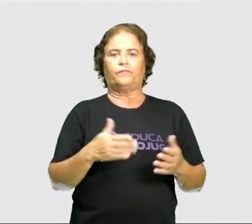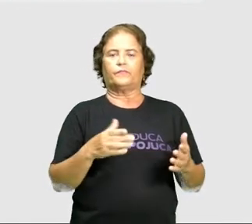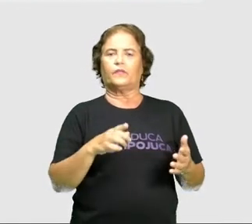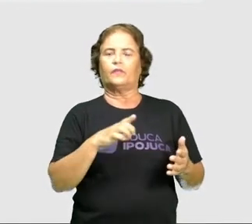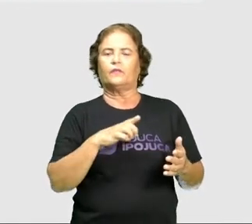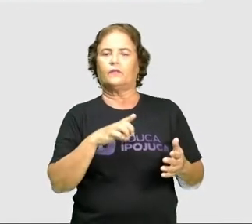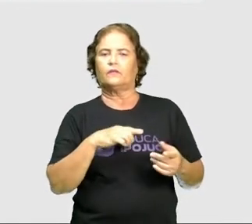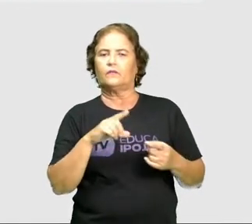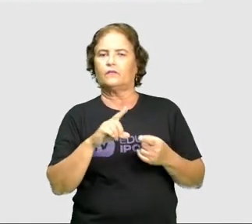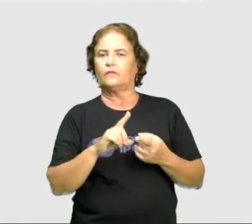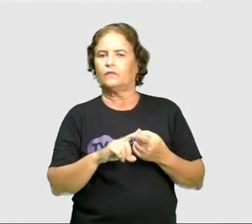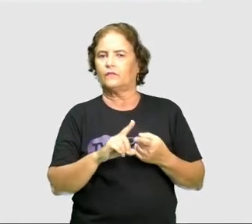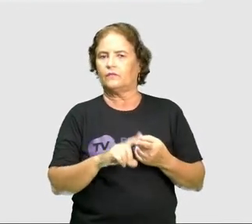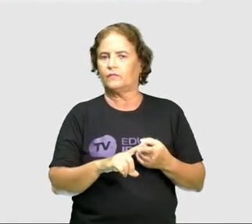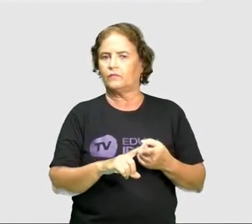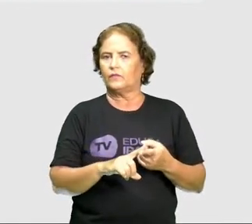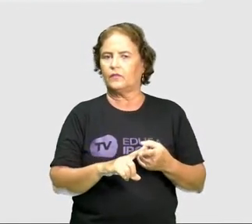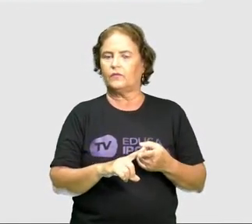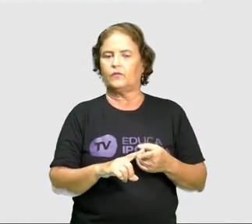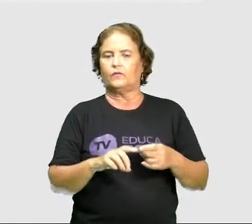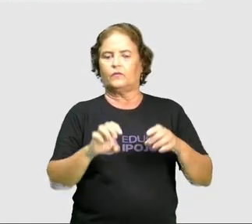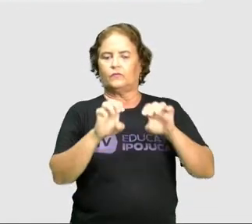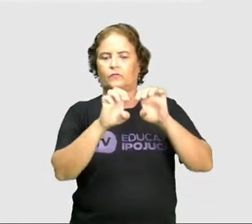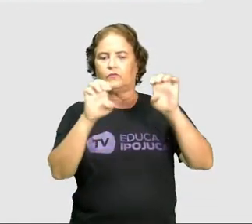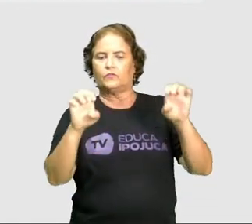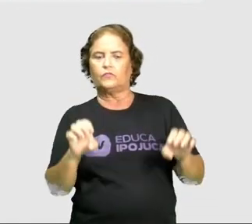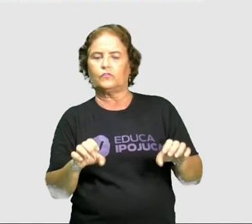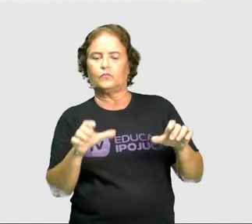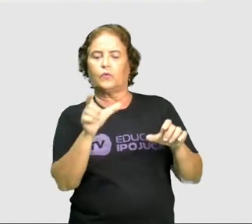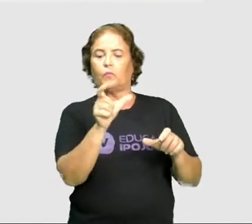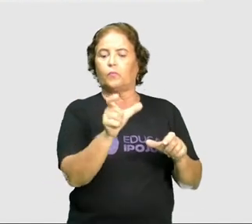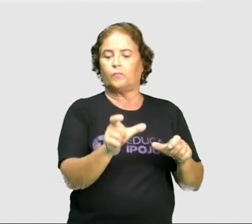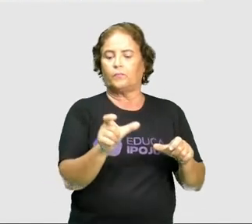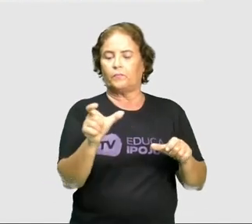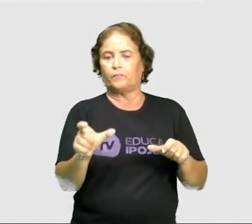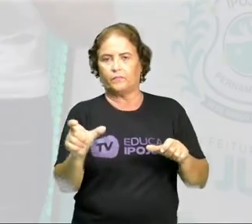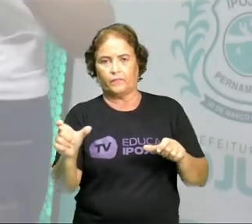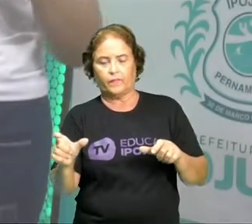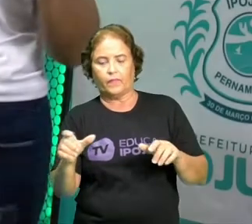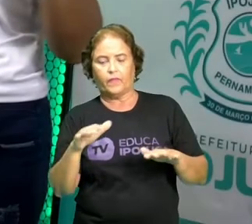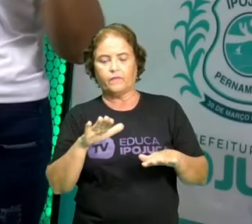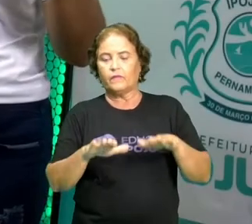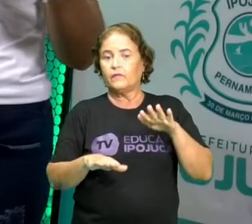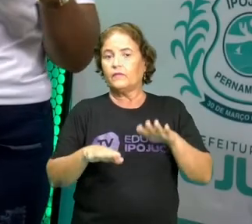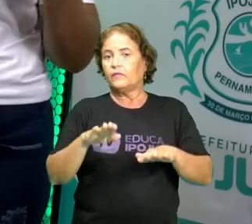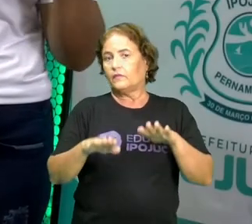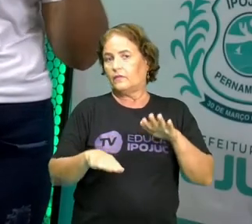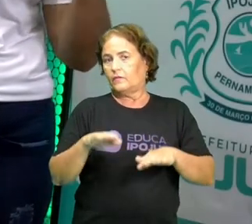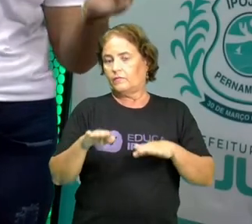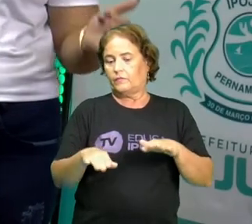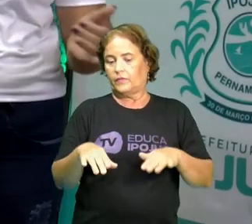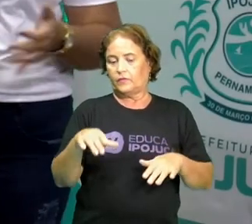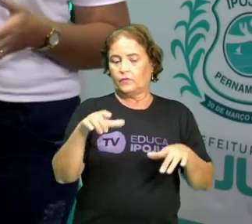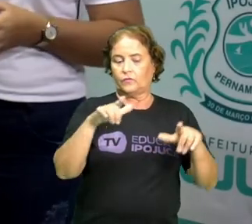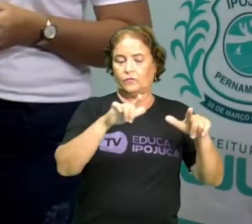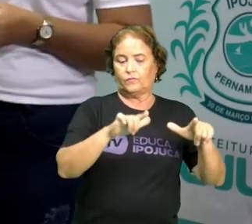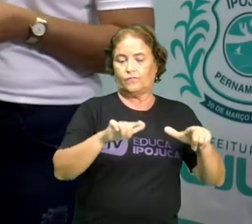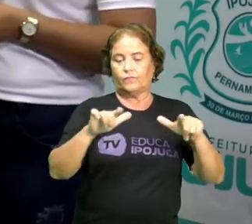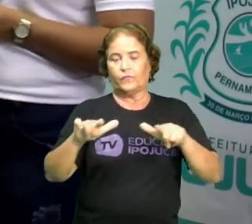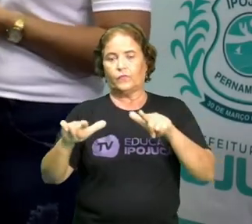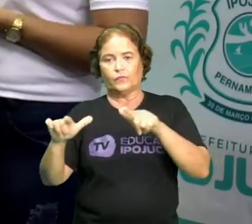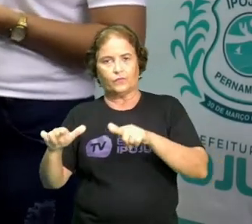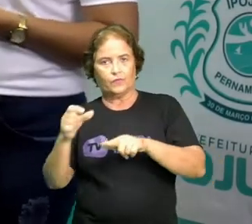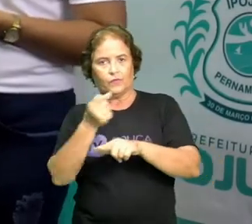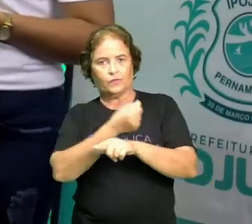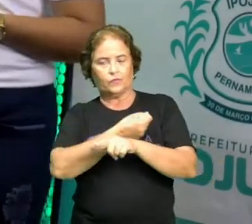é também um sistema posicional. Lembra que Tia Márcia falou que dependendo da posição que o número se encontra,